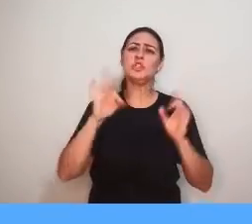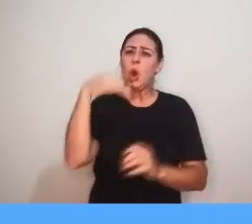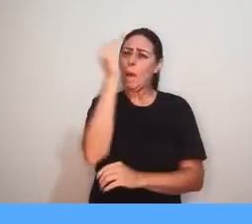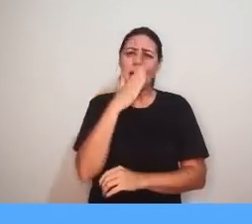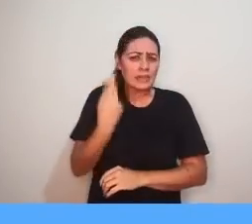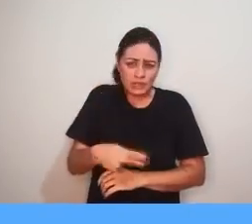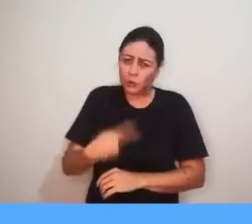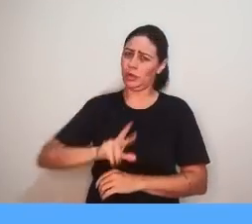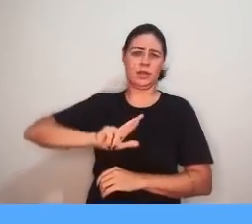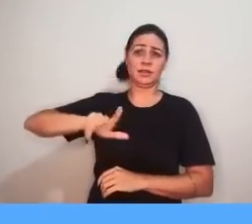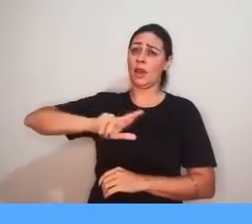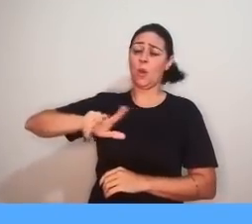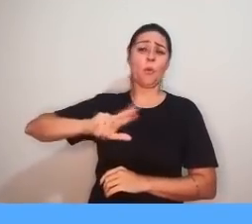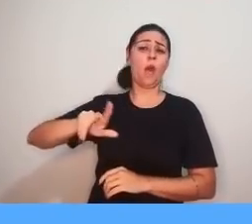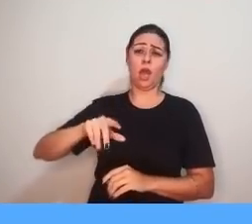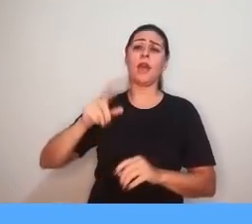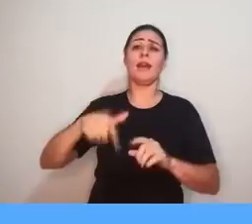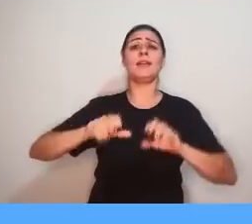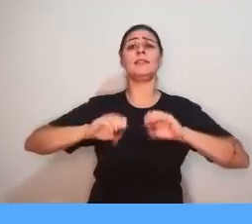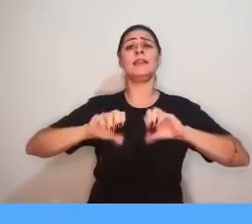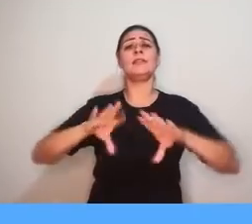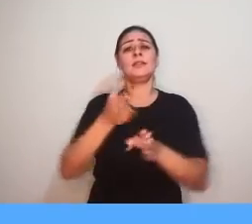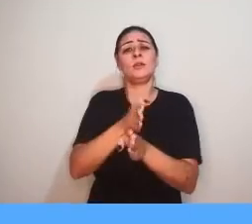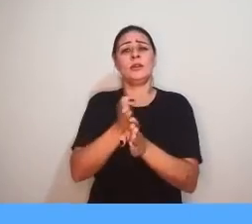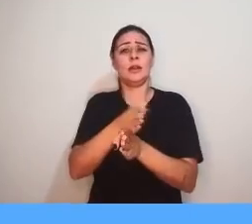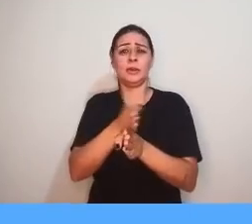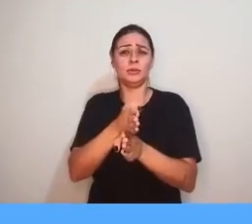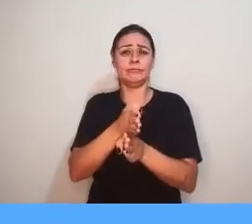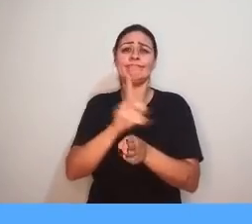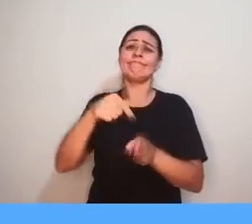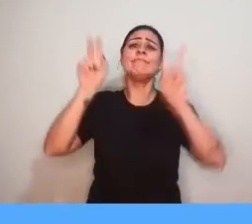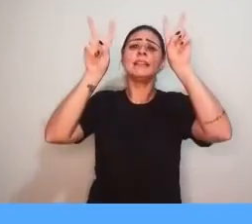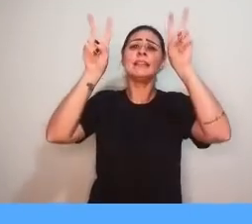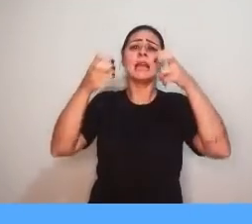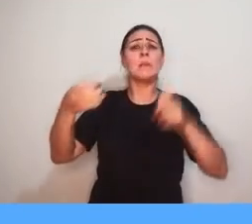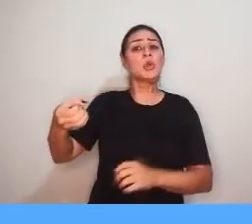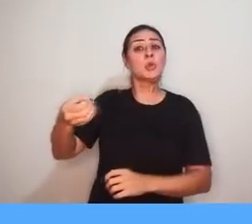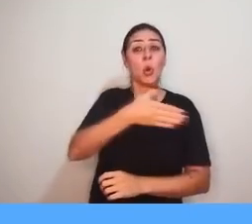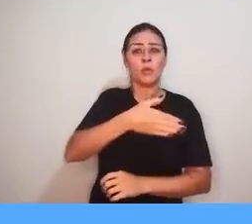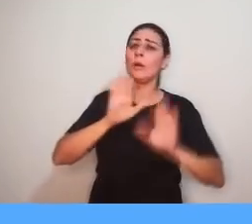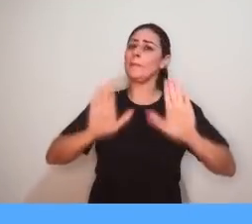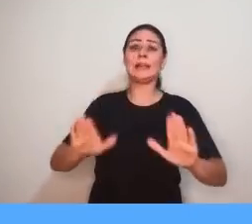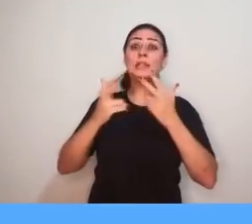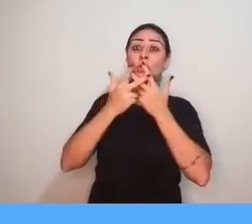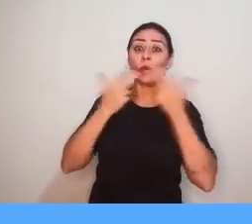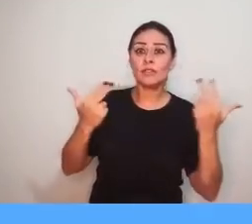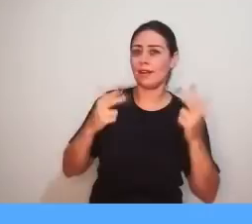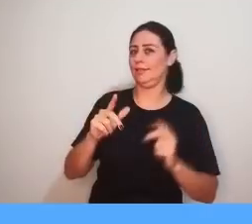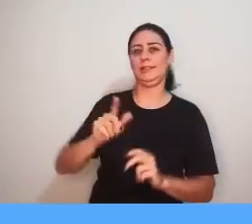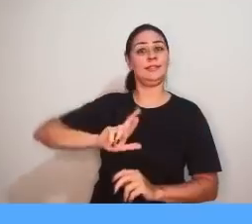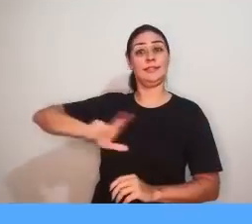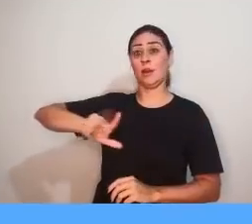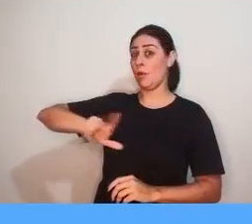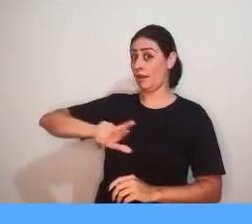Brasil, do ensino híbrido. E como ele é um assunto relativamente novo, não que ele seja